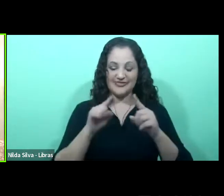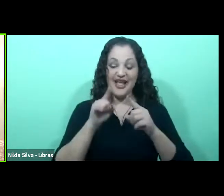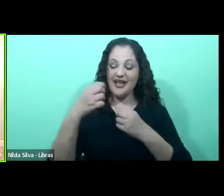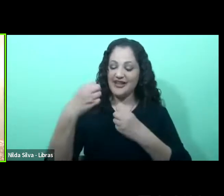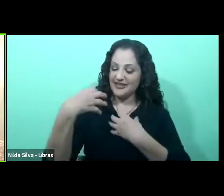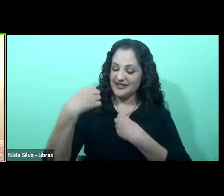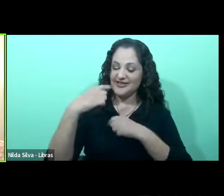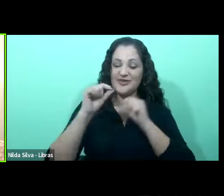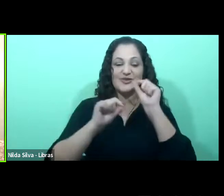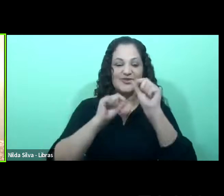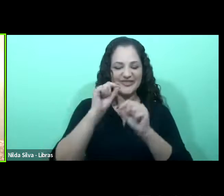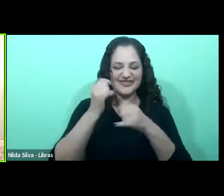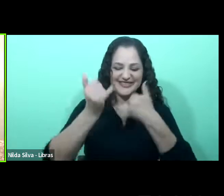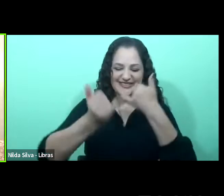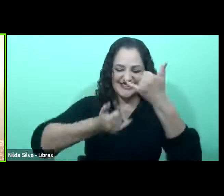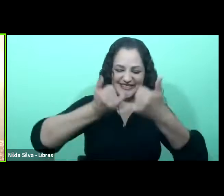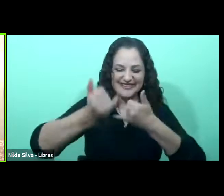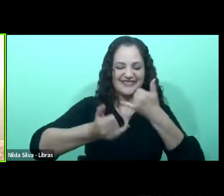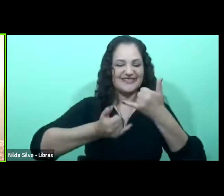serve unicamente ao brincar.